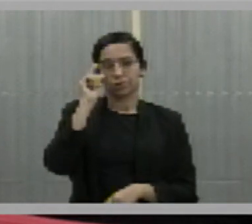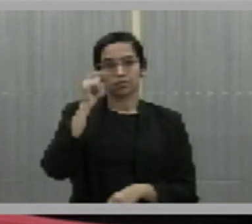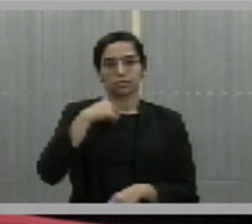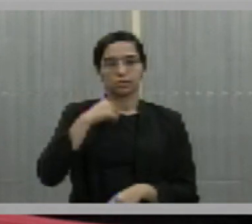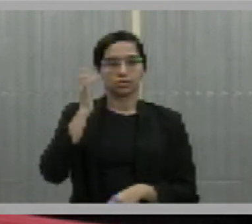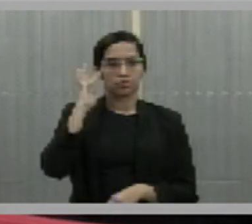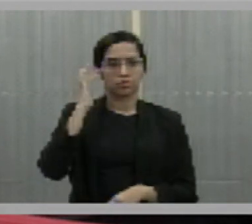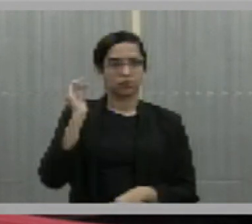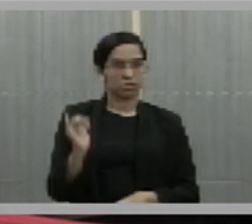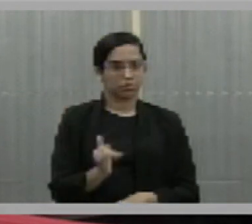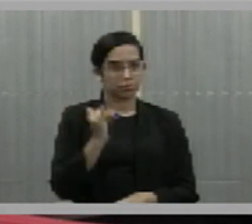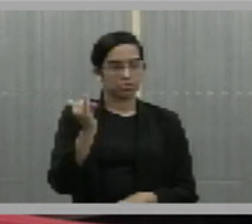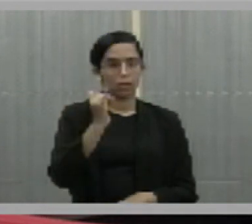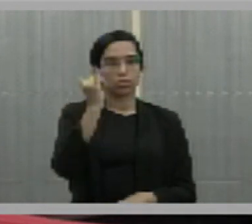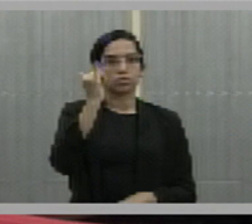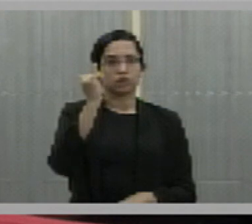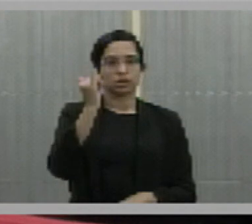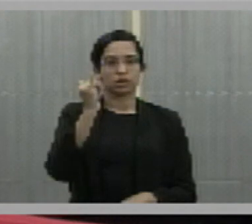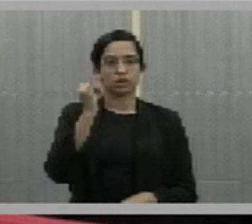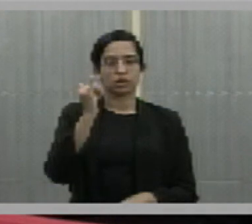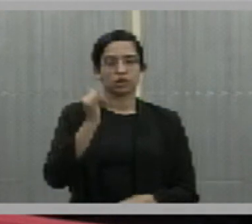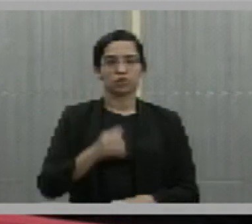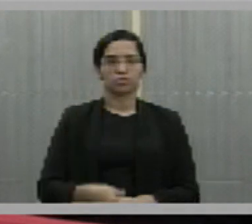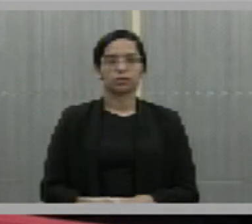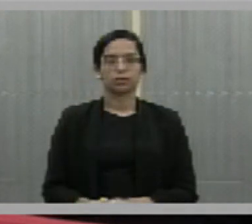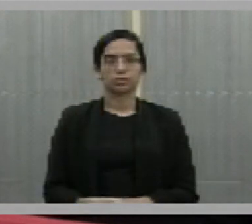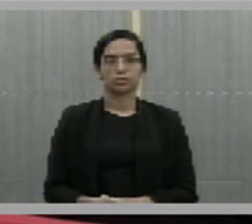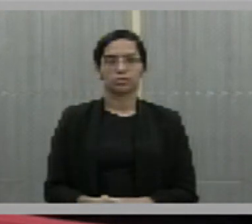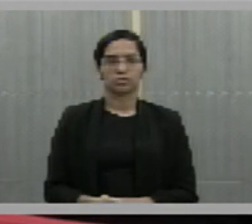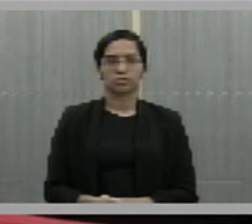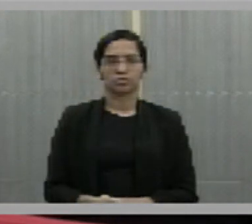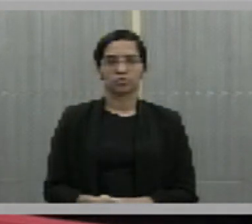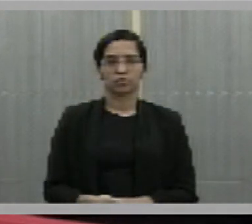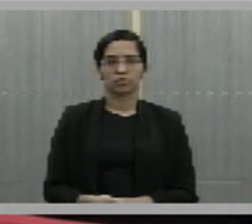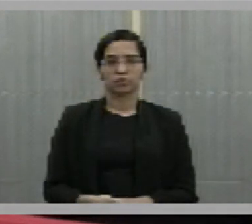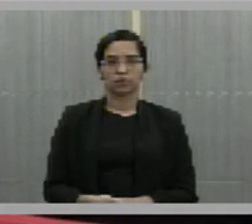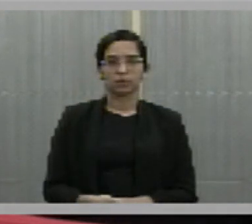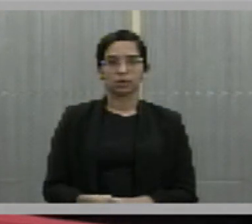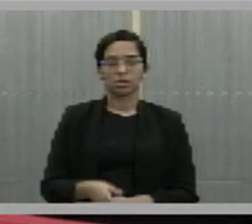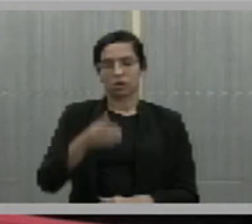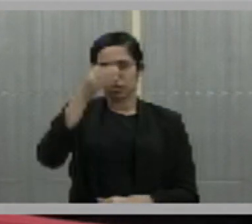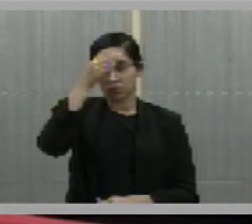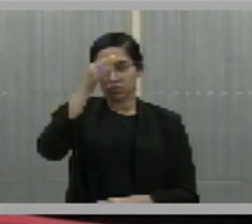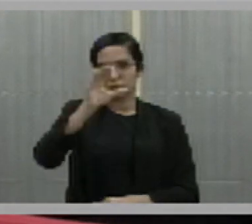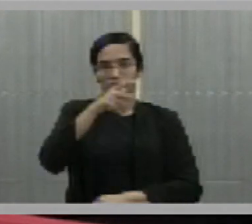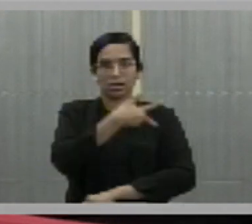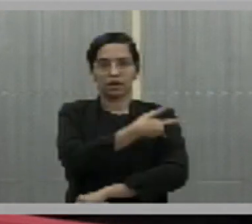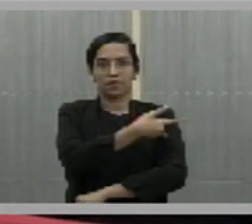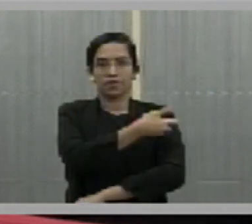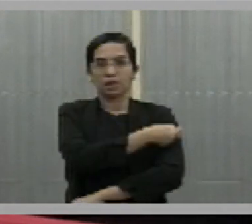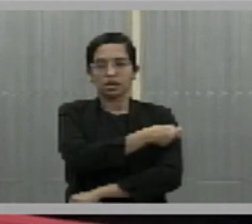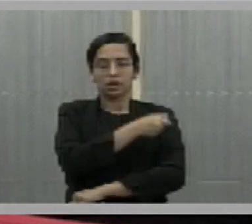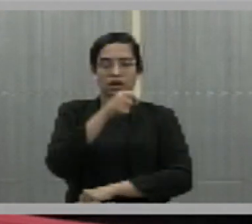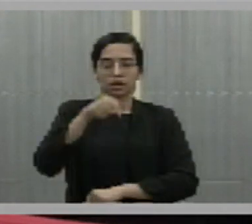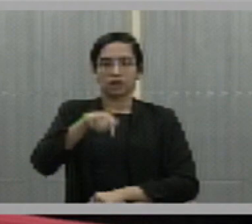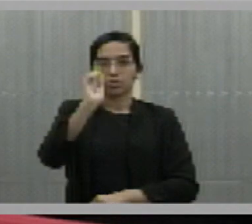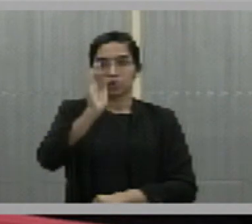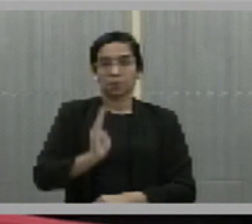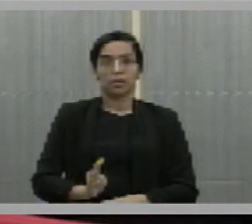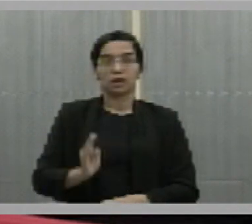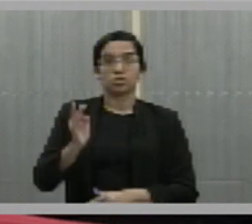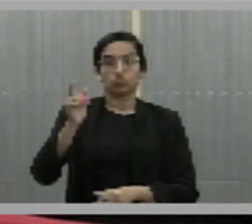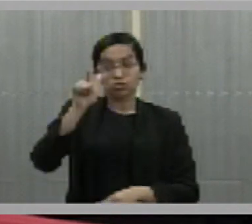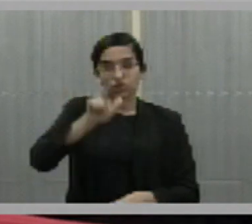muito importante: a volta da cultura da vacinação nesse país. Eu me refiro